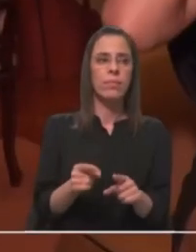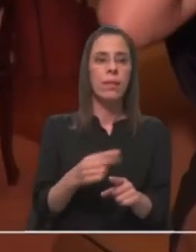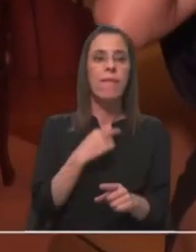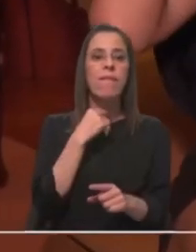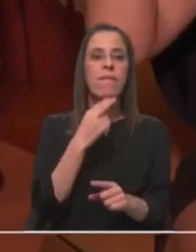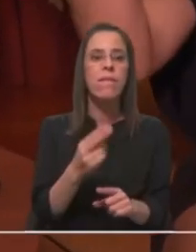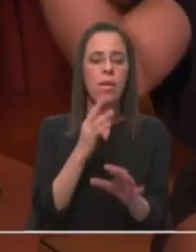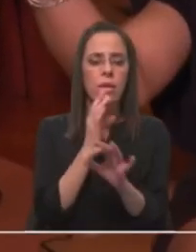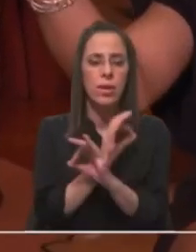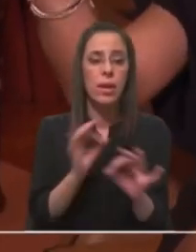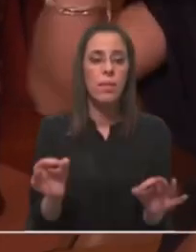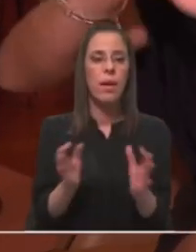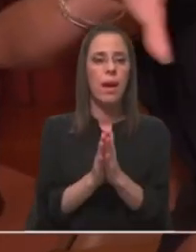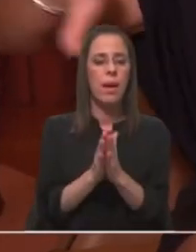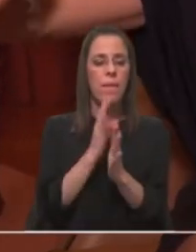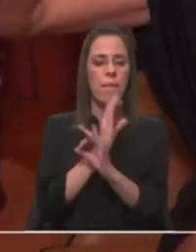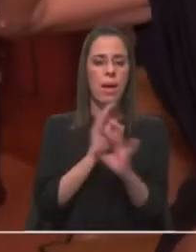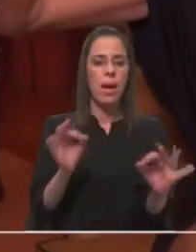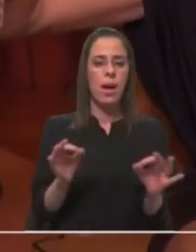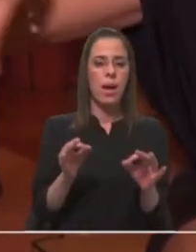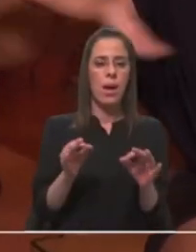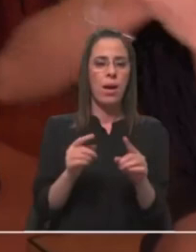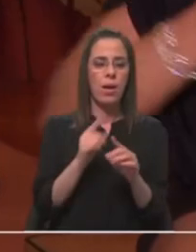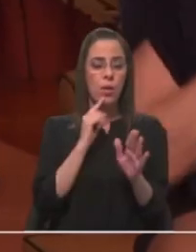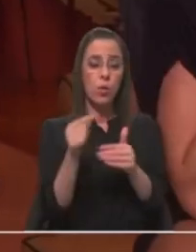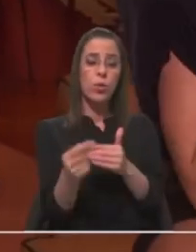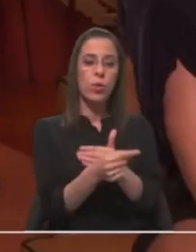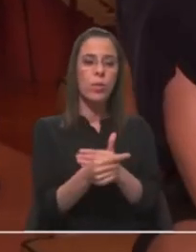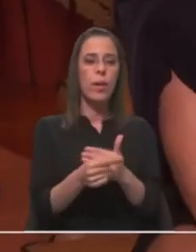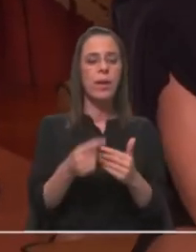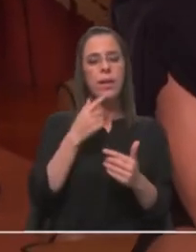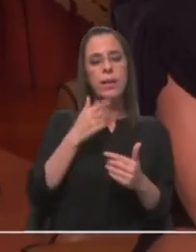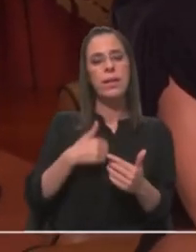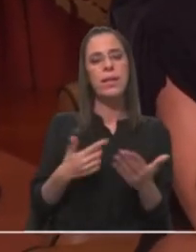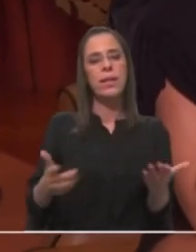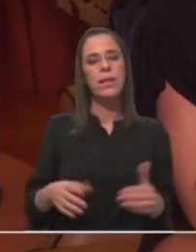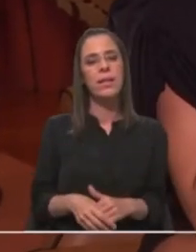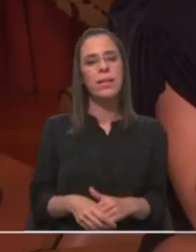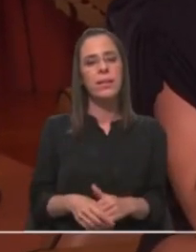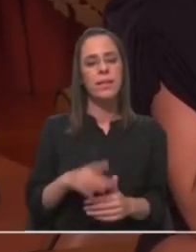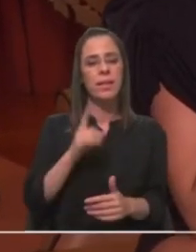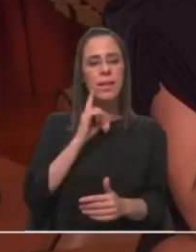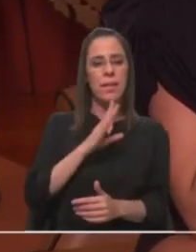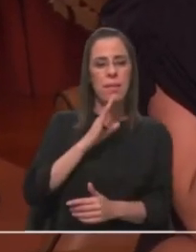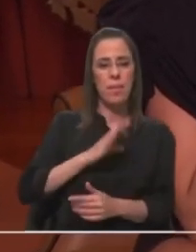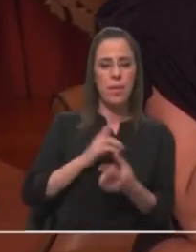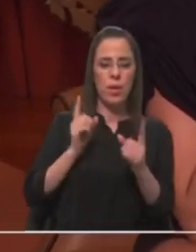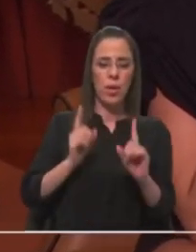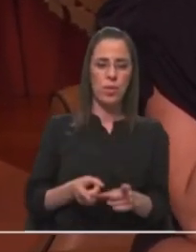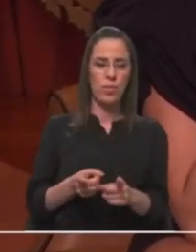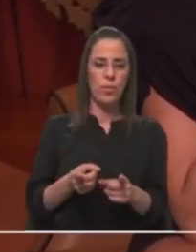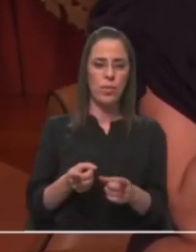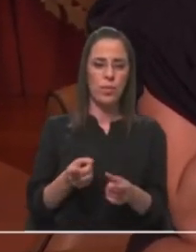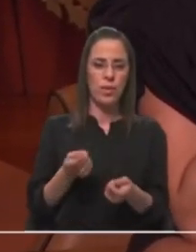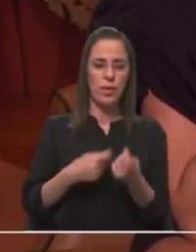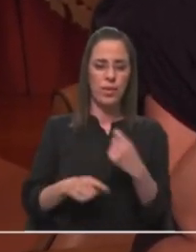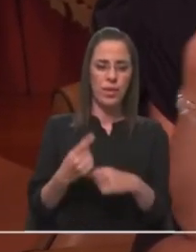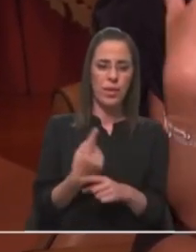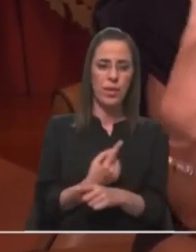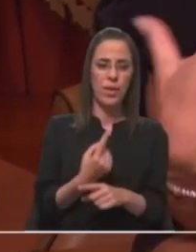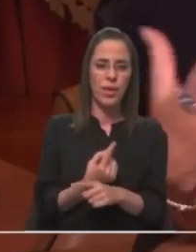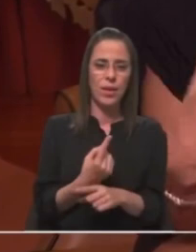voz brilhante, maravilhosa, no cantinho, nos bastidores, ele falou pra mim assim: a minha mãe começou a vender